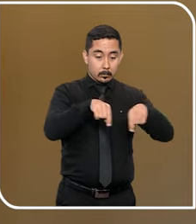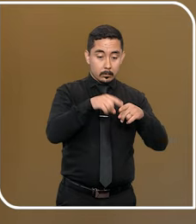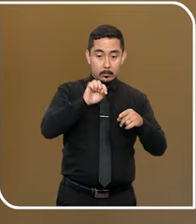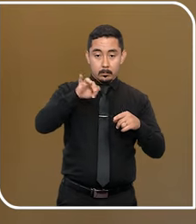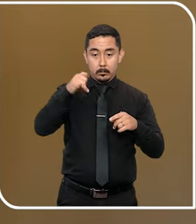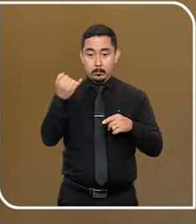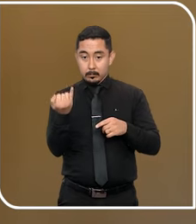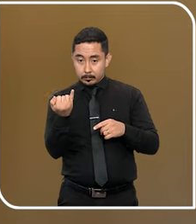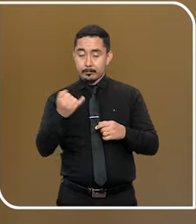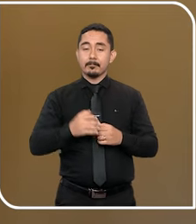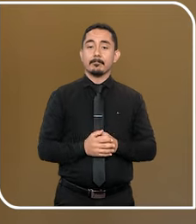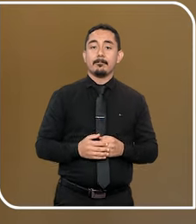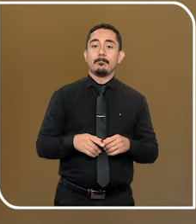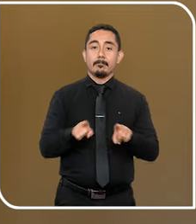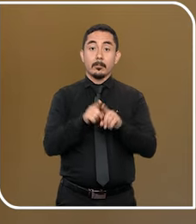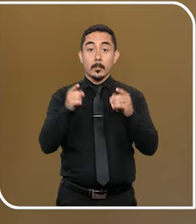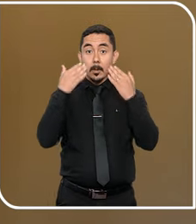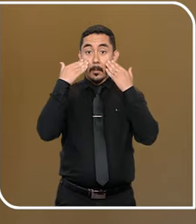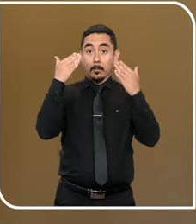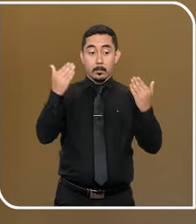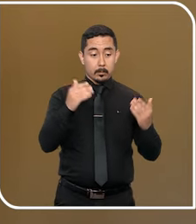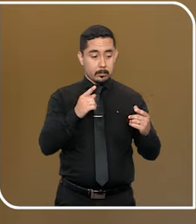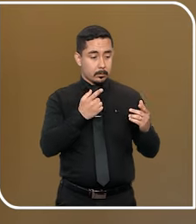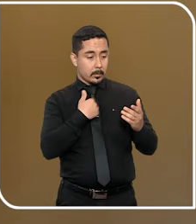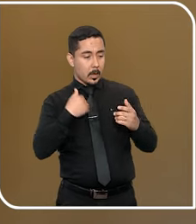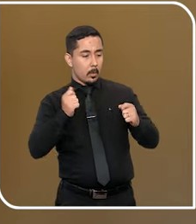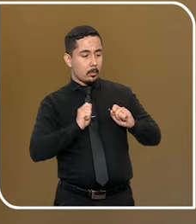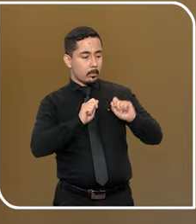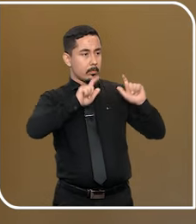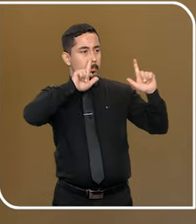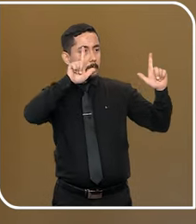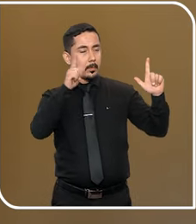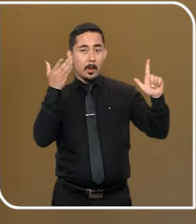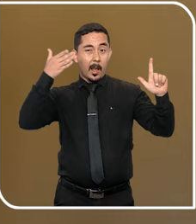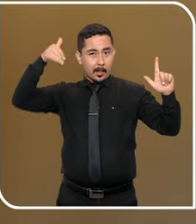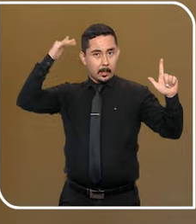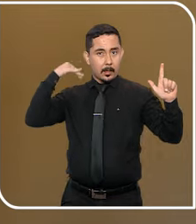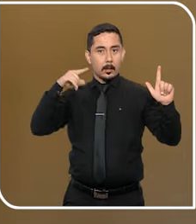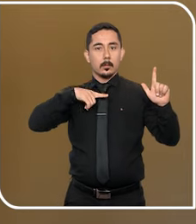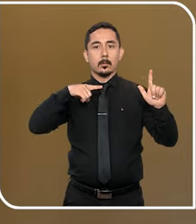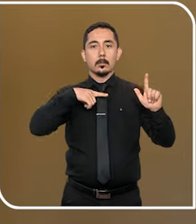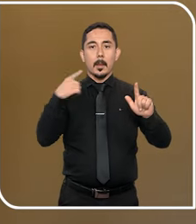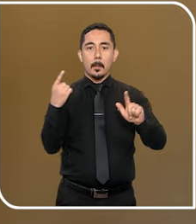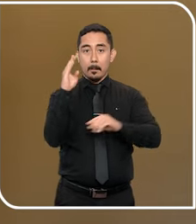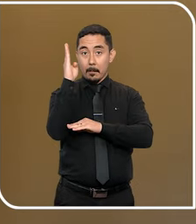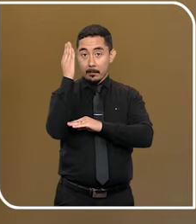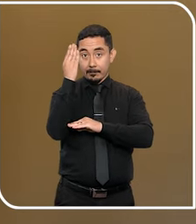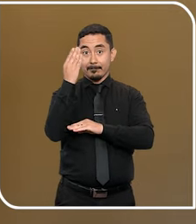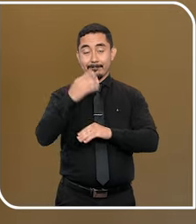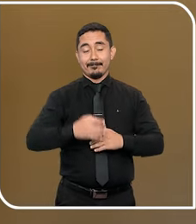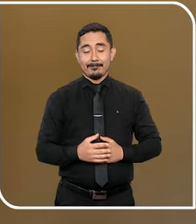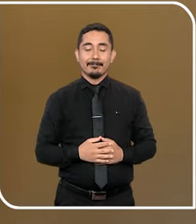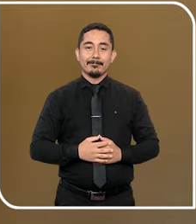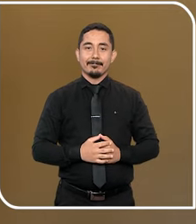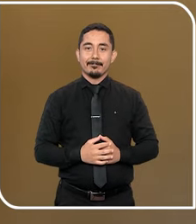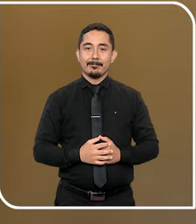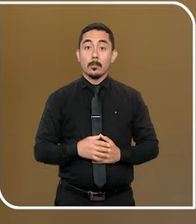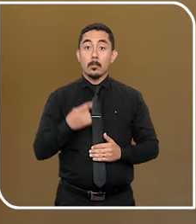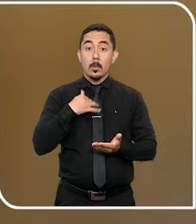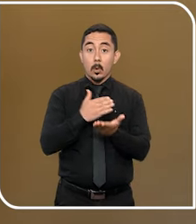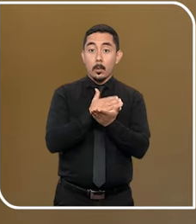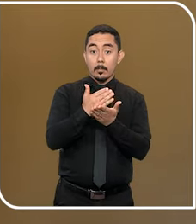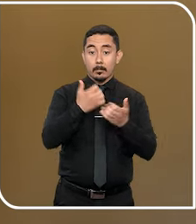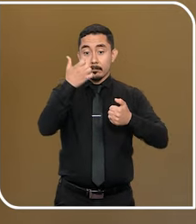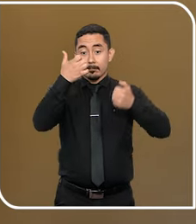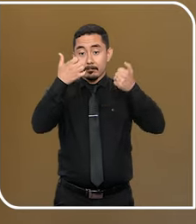trabalho no STJ E aí minha imagem aparece na tela com uma parede de madeira ao fundo eu inicio